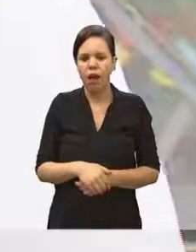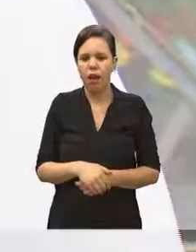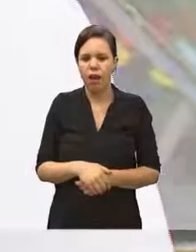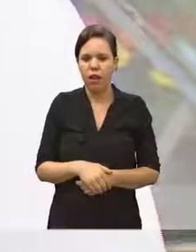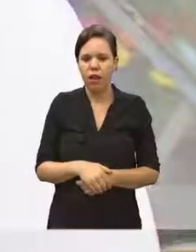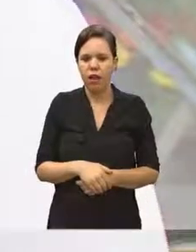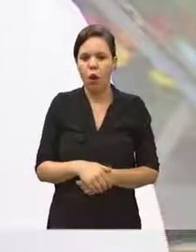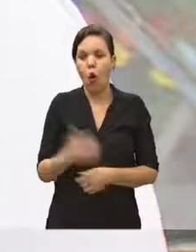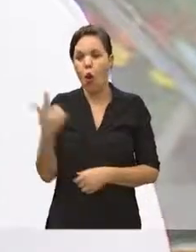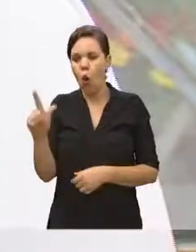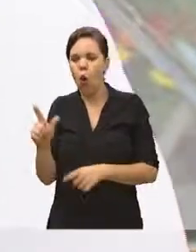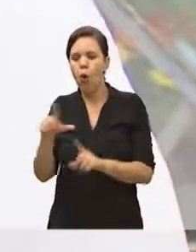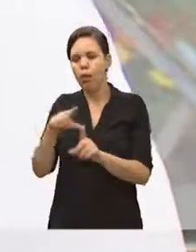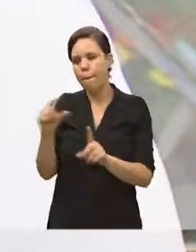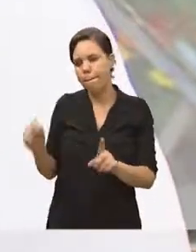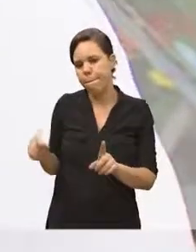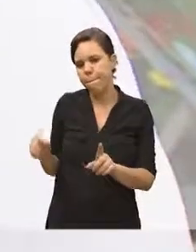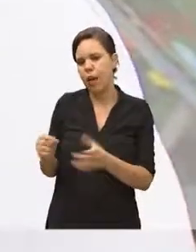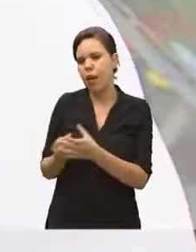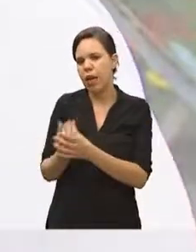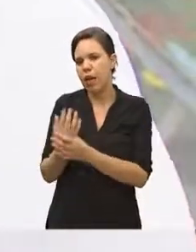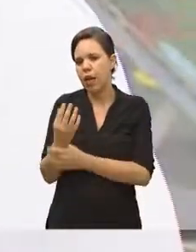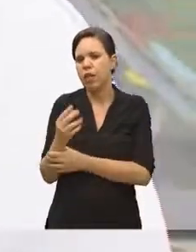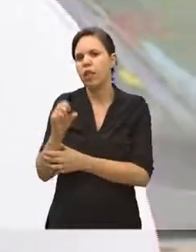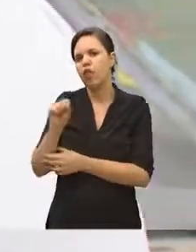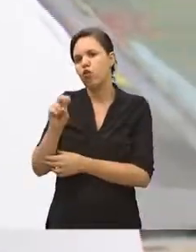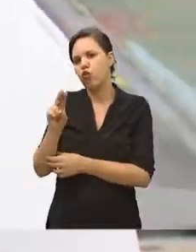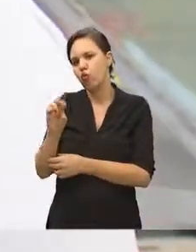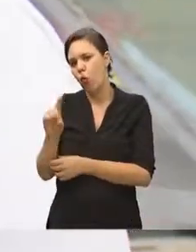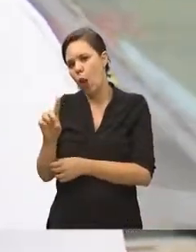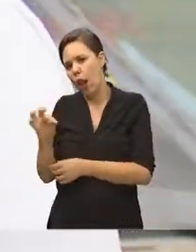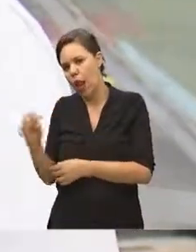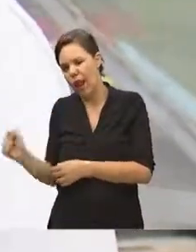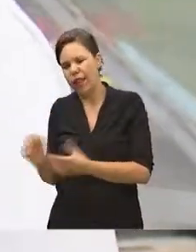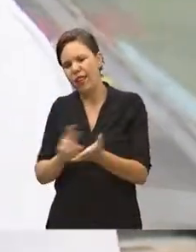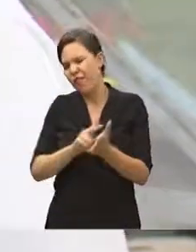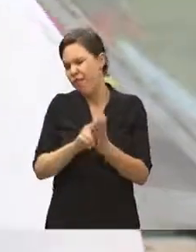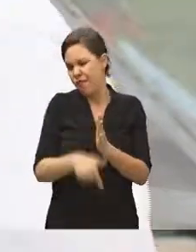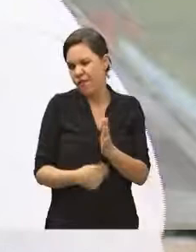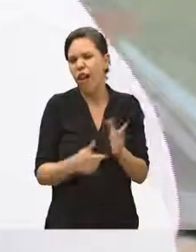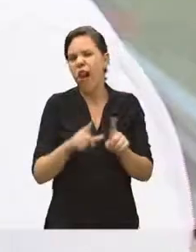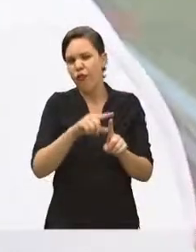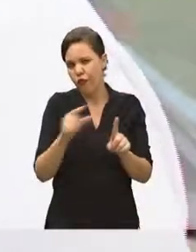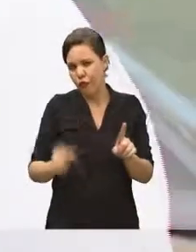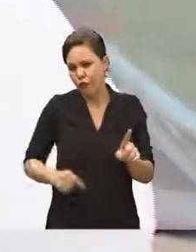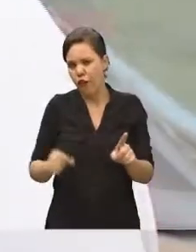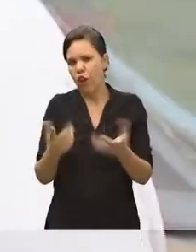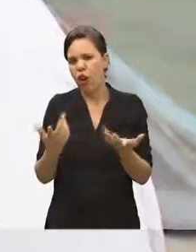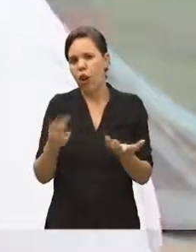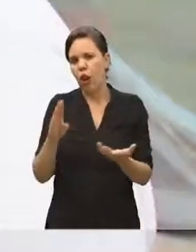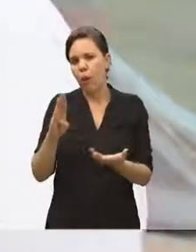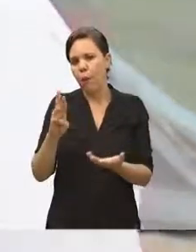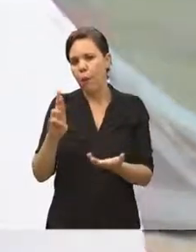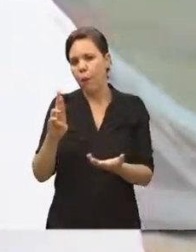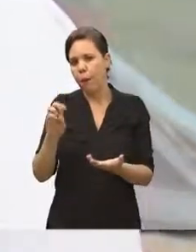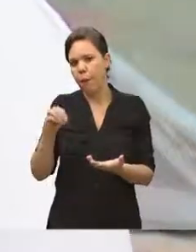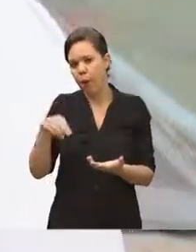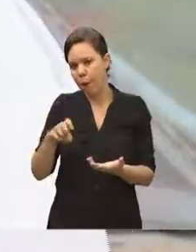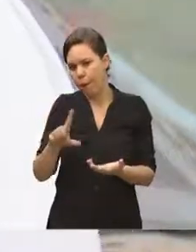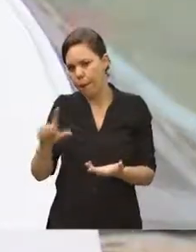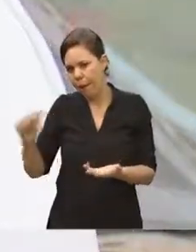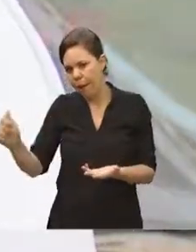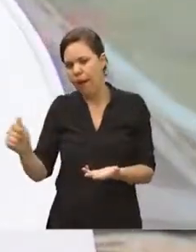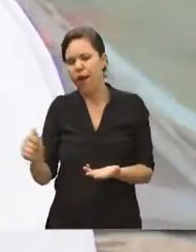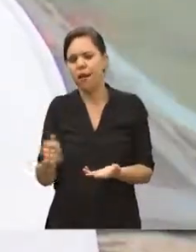a suculenta vai bem, a orquídea vai bem, uma série de folhagens também. Bromélia, então eu fiz até da